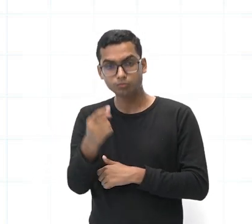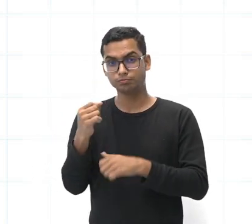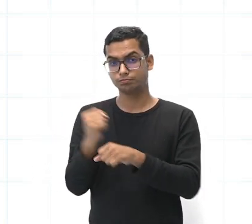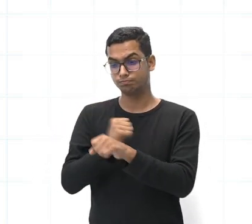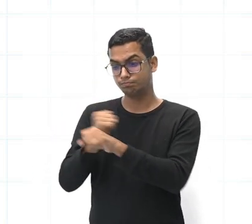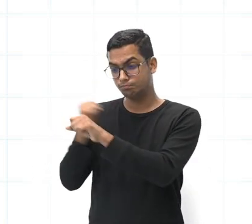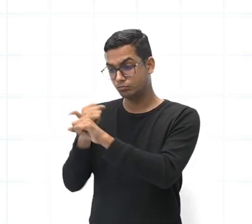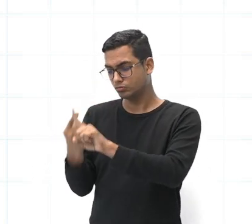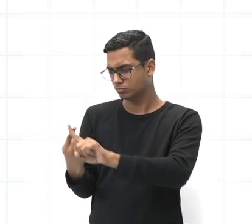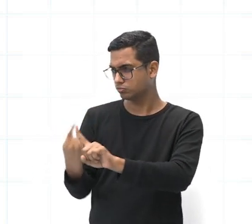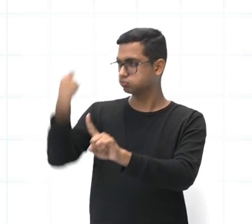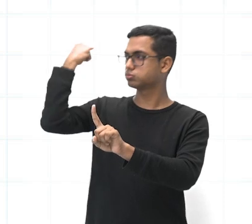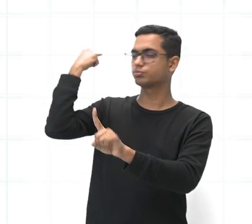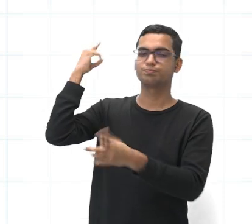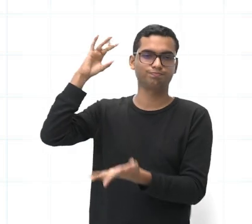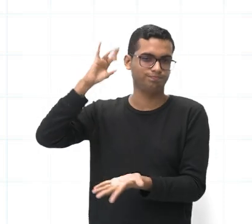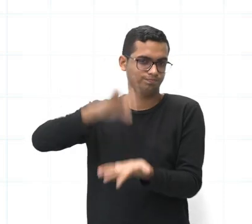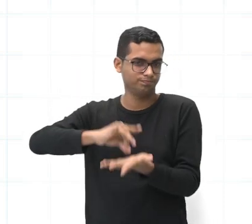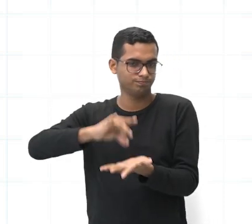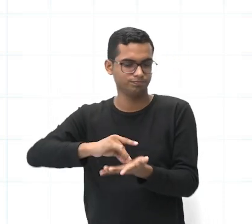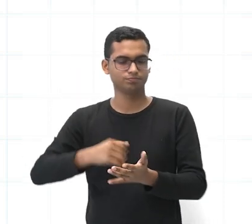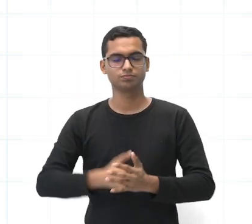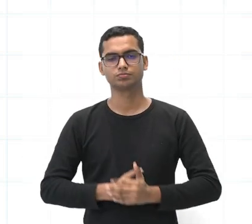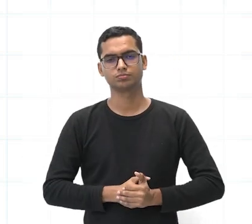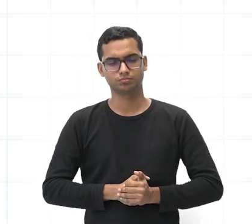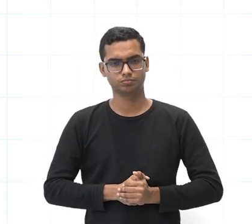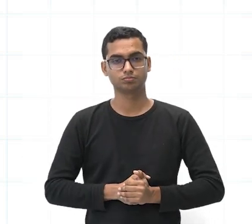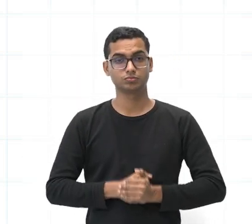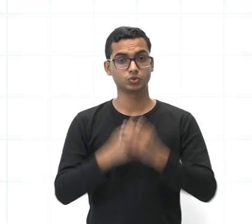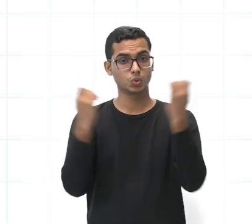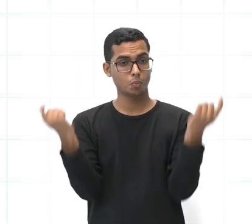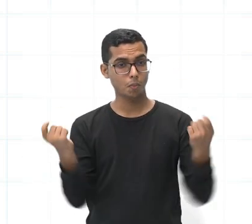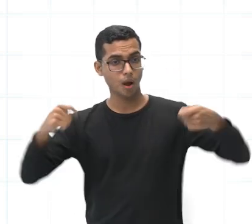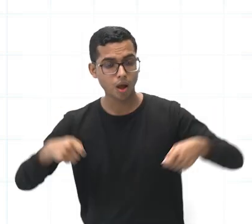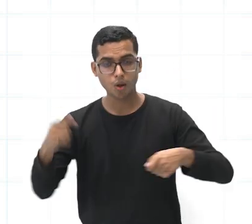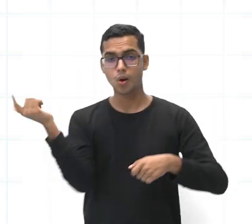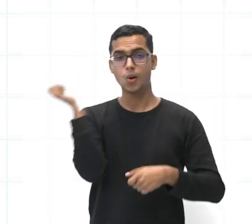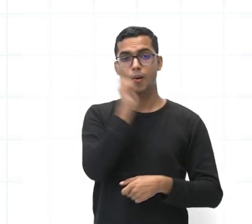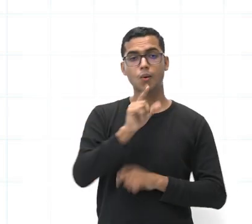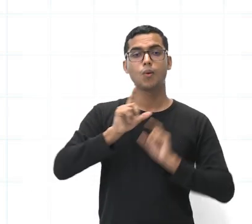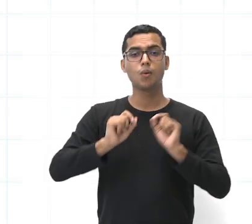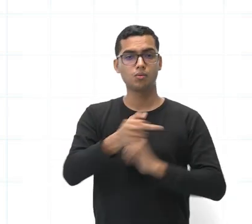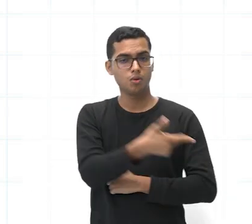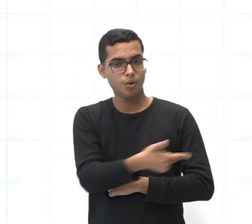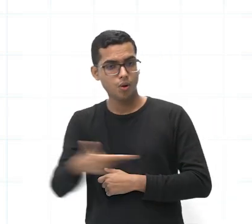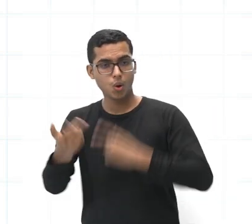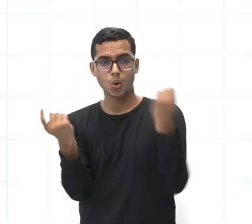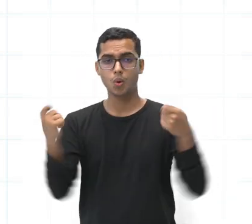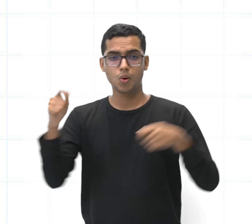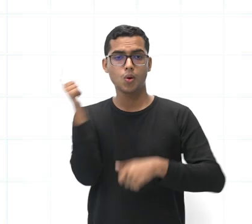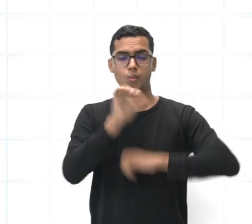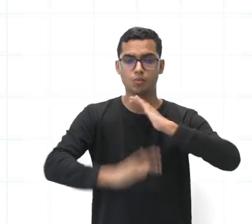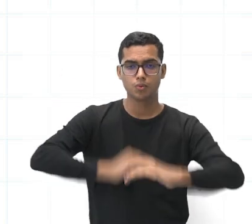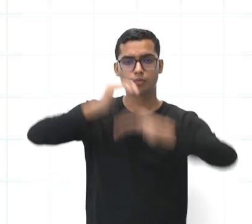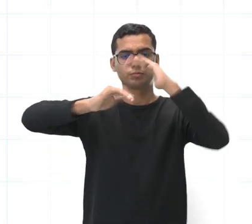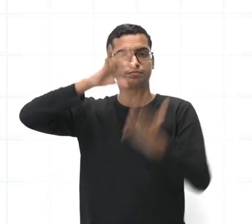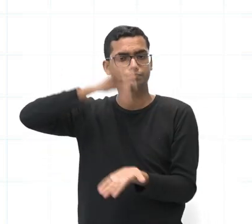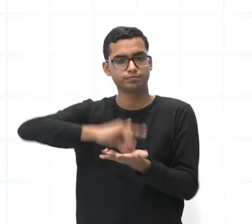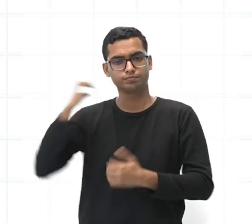Olha, bastante tempo. E a gente sabe que essa capacidade de nadar possibilitou